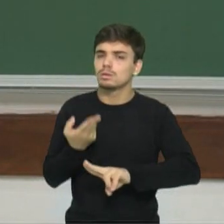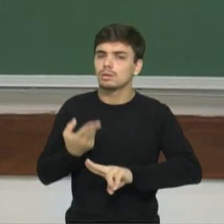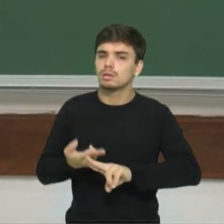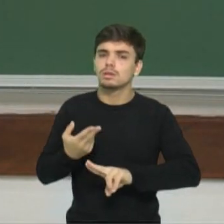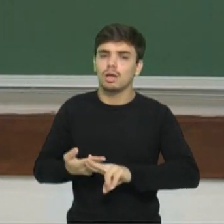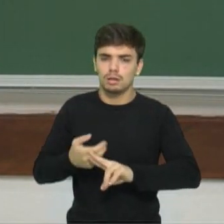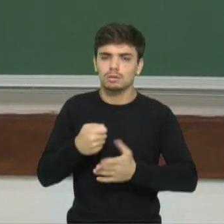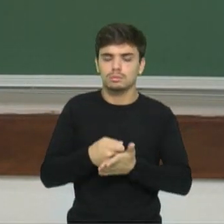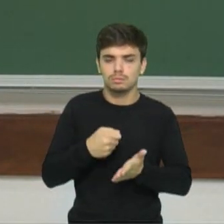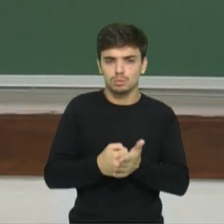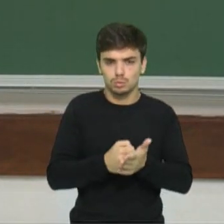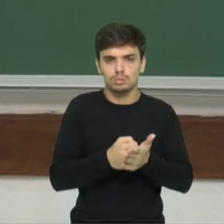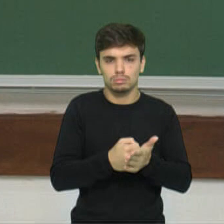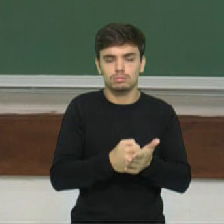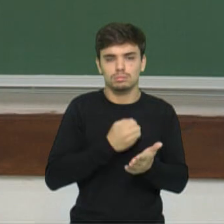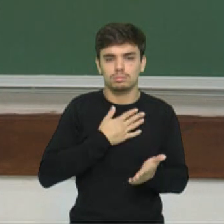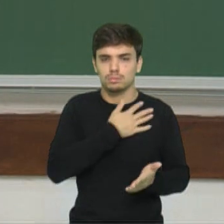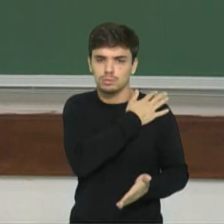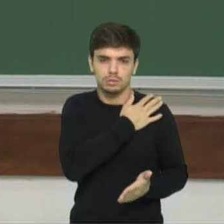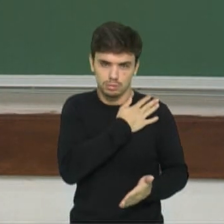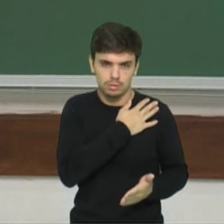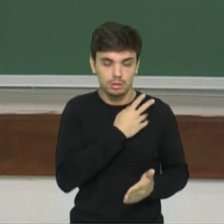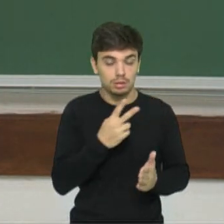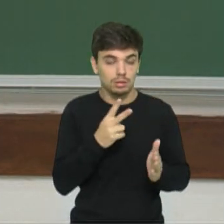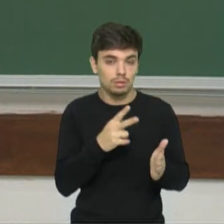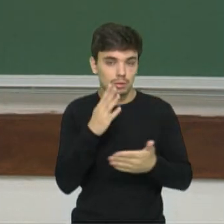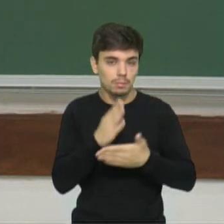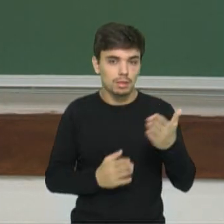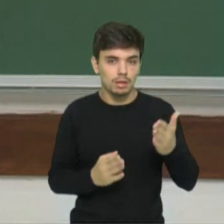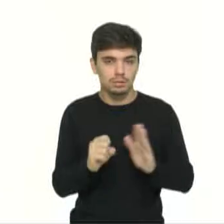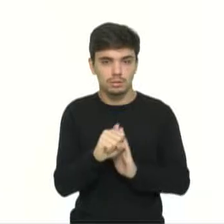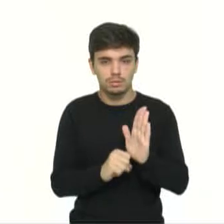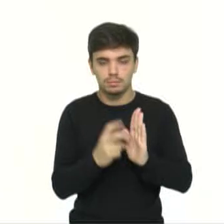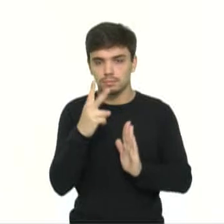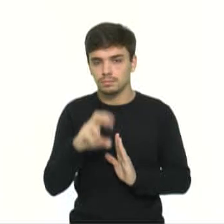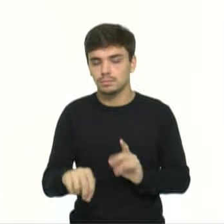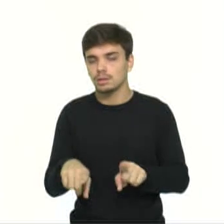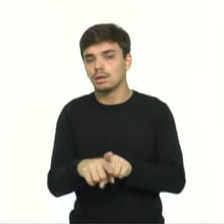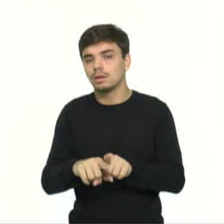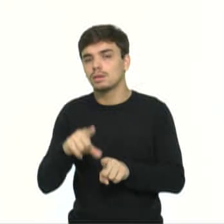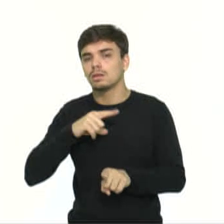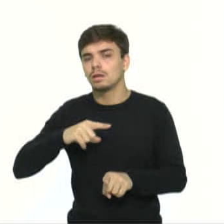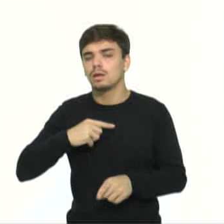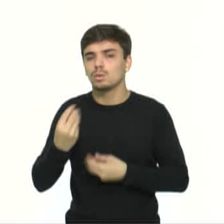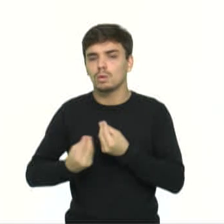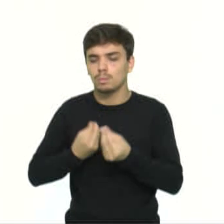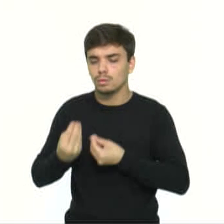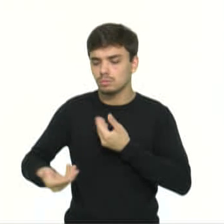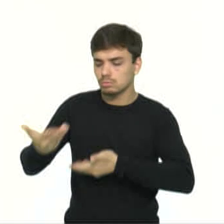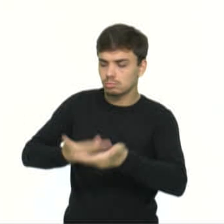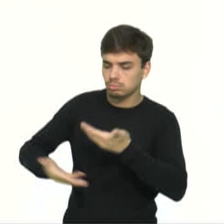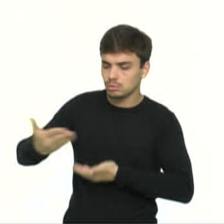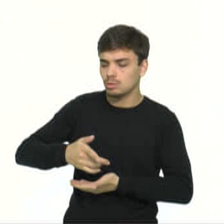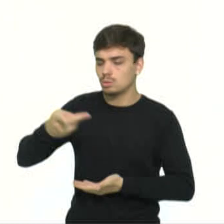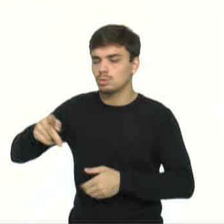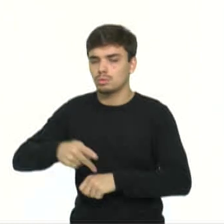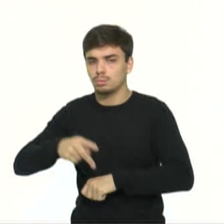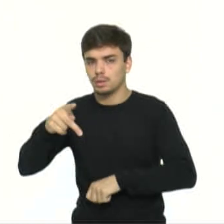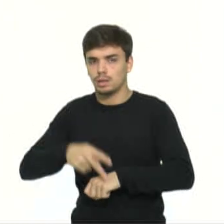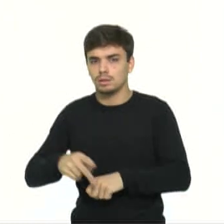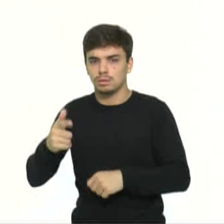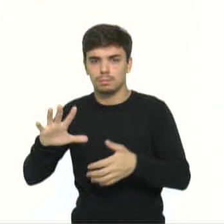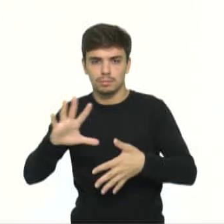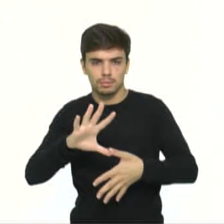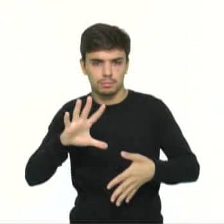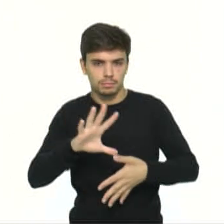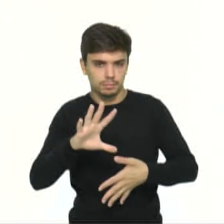ditadura militar aí na segunda metade do século XX. E ele vai também intensificar a ação de colaboração com outros países da